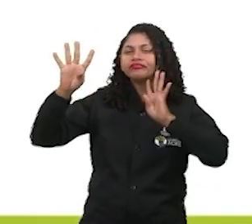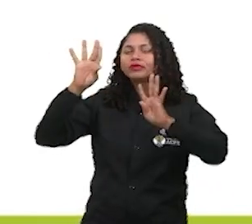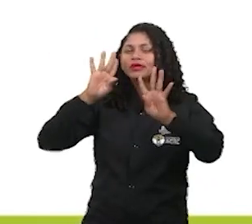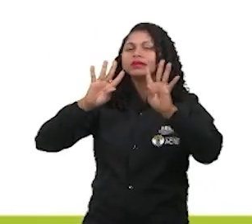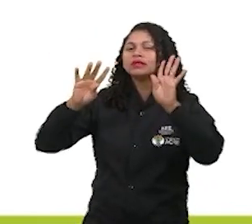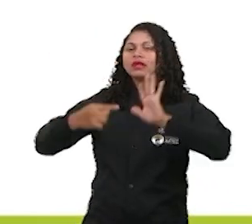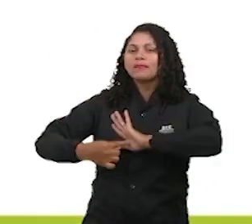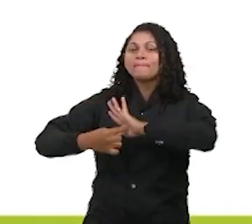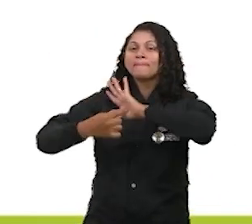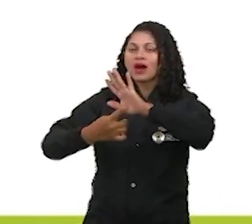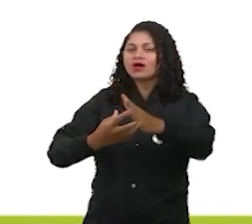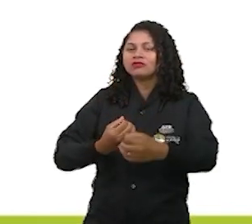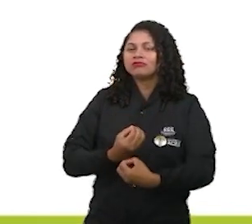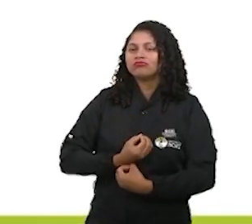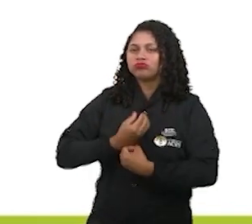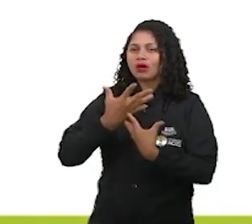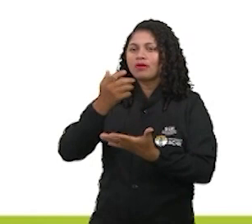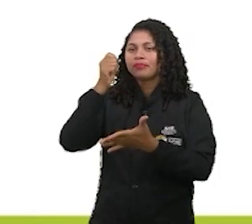poema